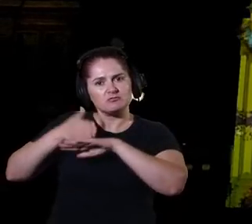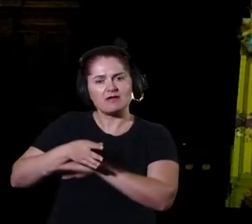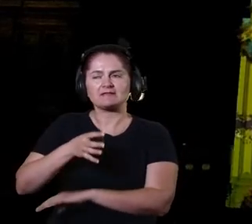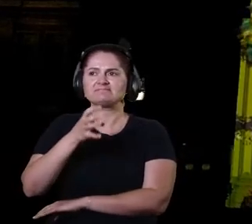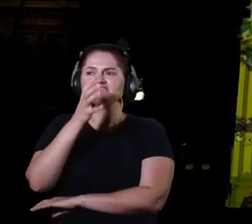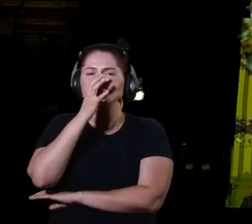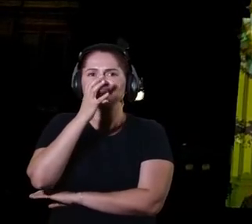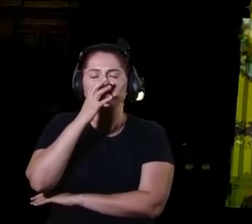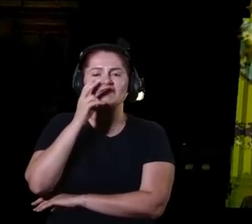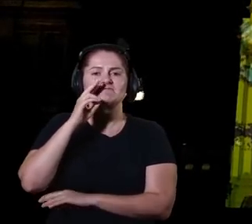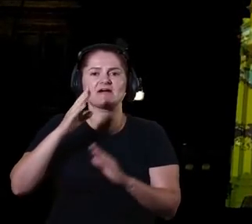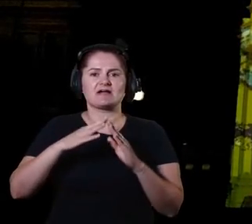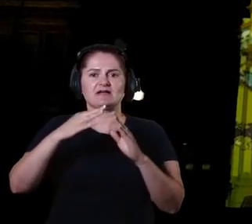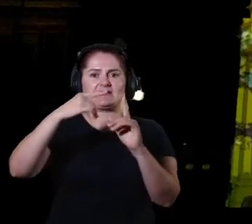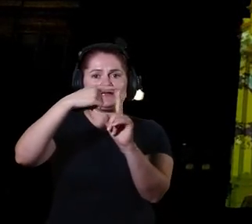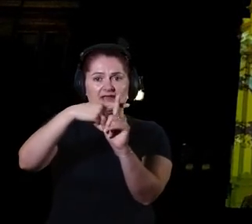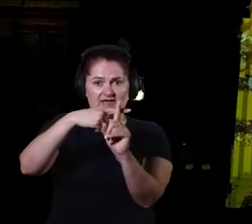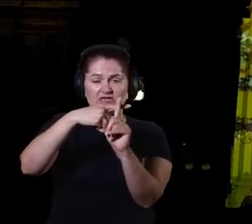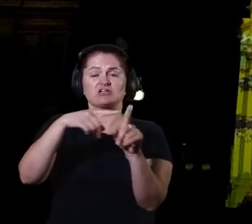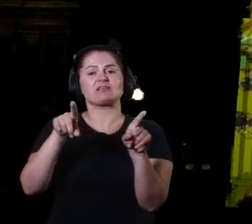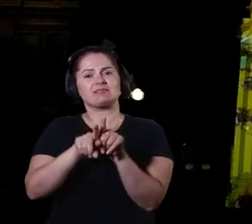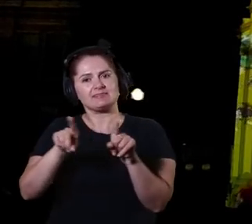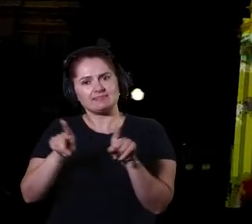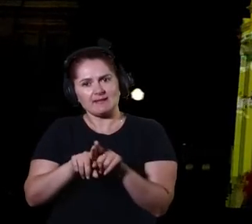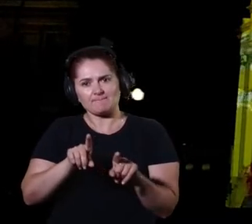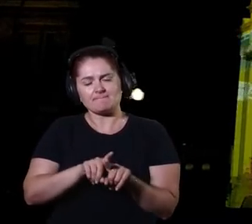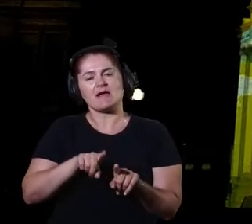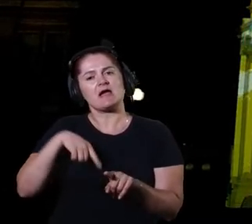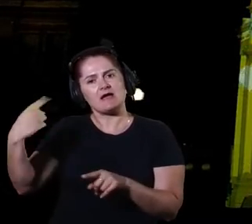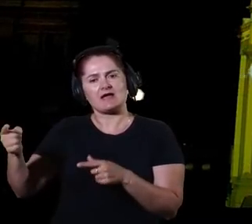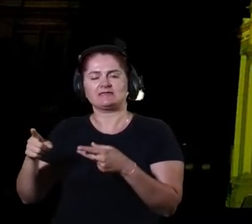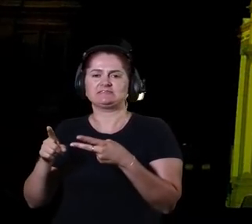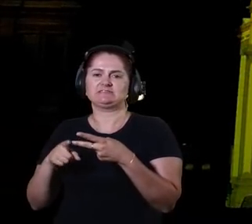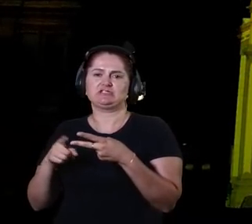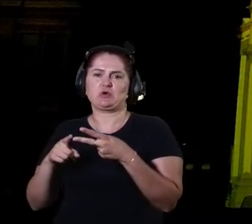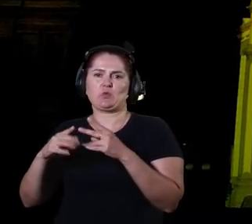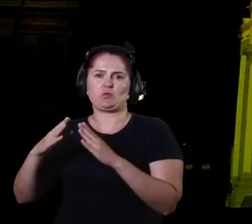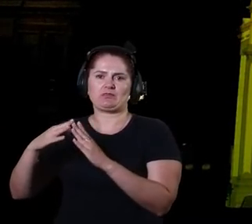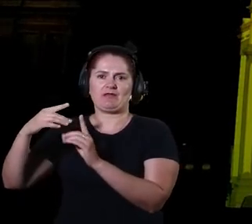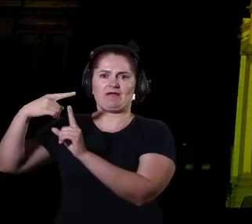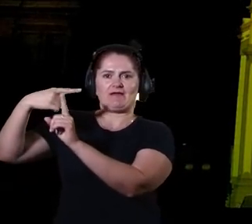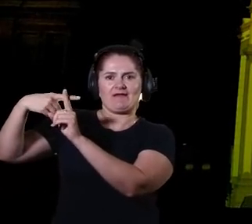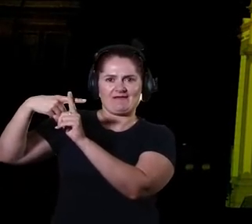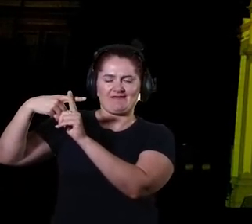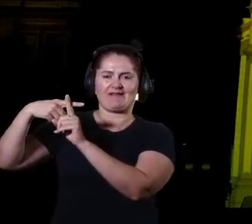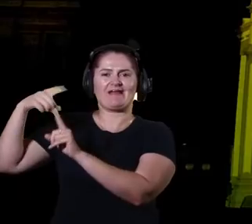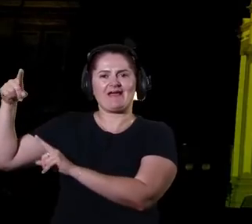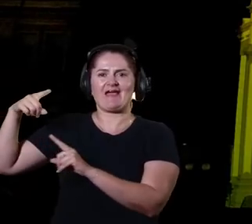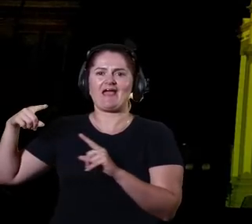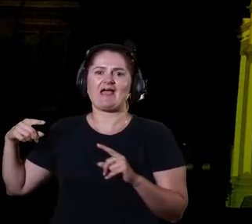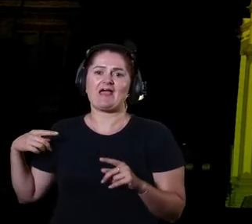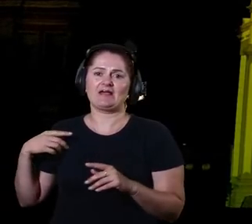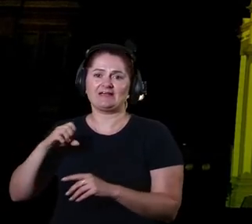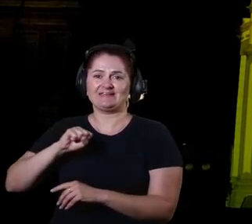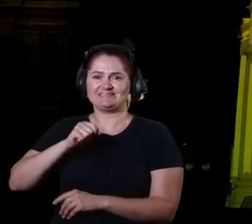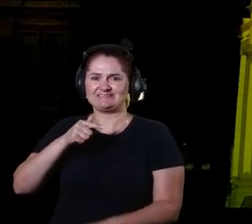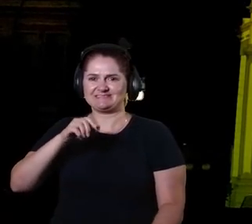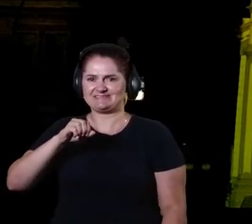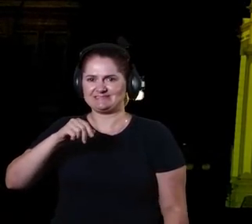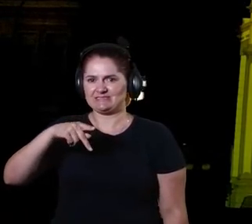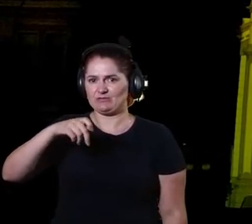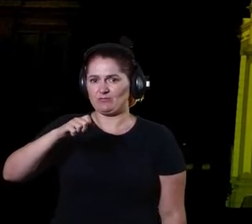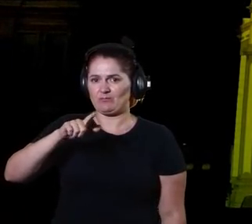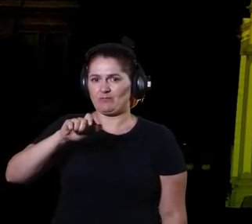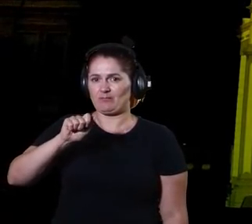a catedral também como a igreja de São Pelegrino, que é muito conhecida aí como atrativo turístico. E aqui na Sinimbu estão